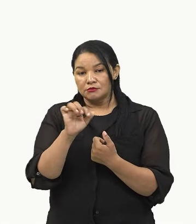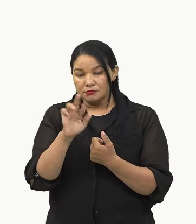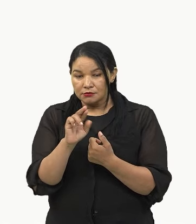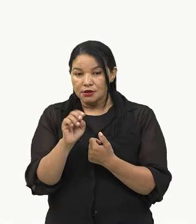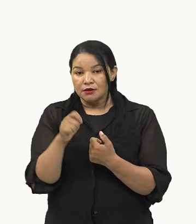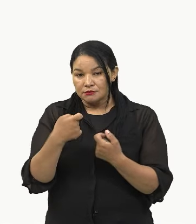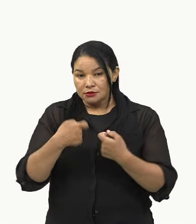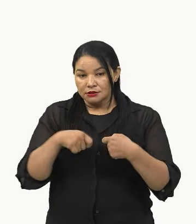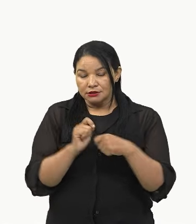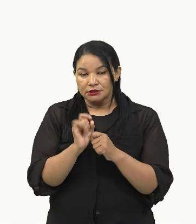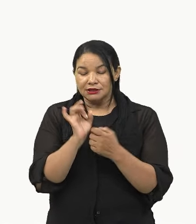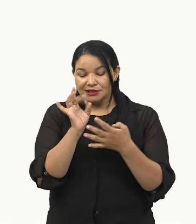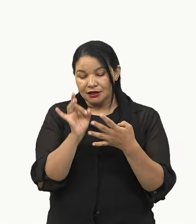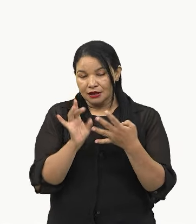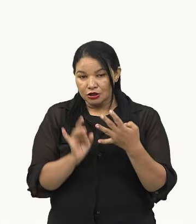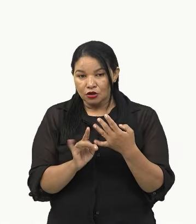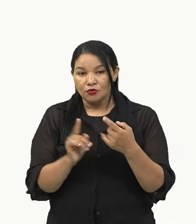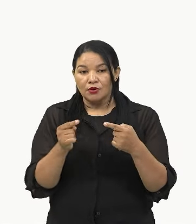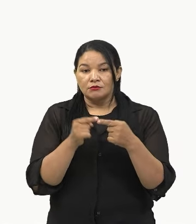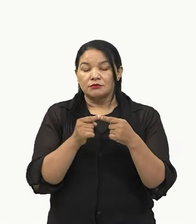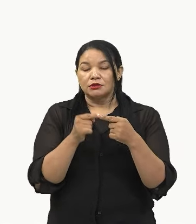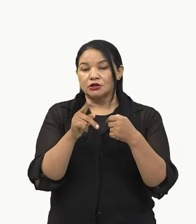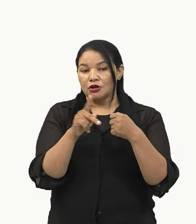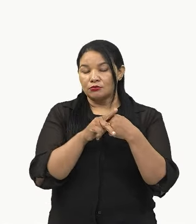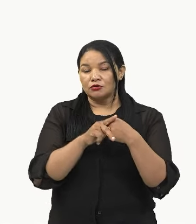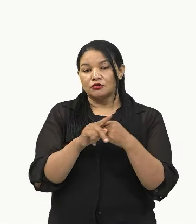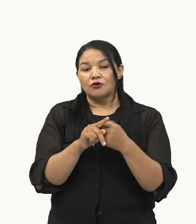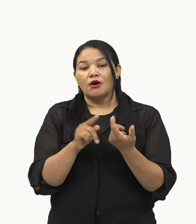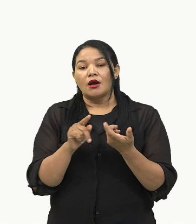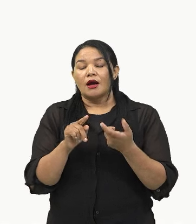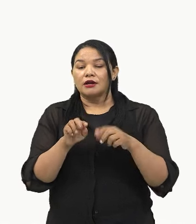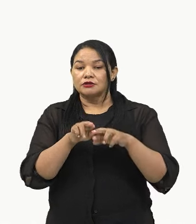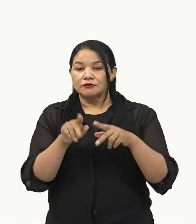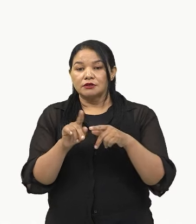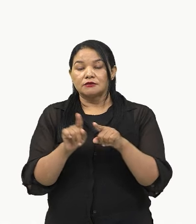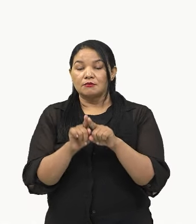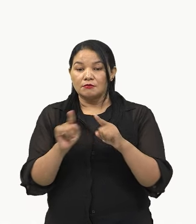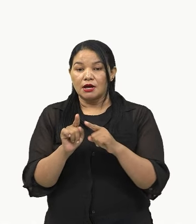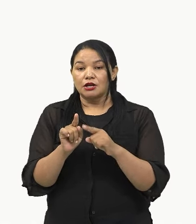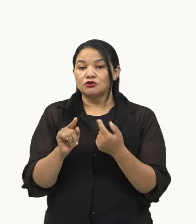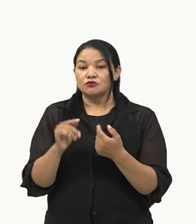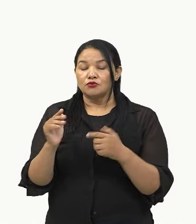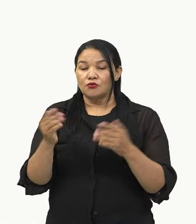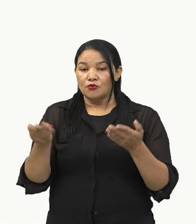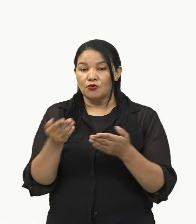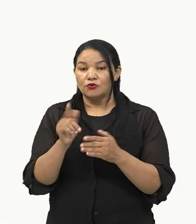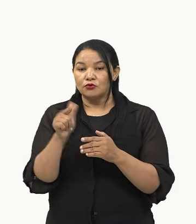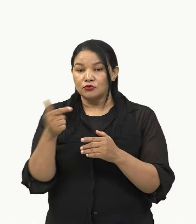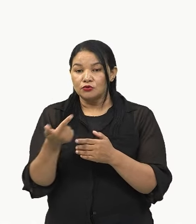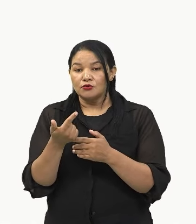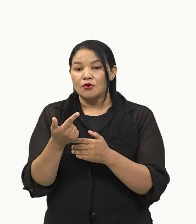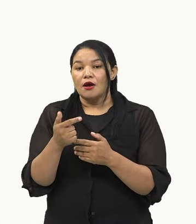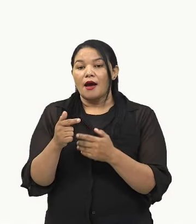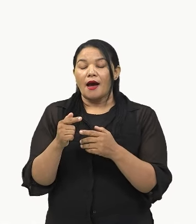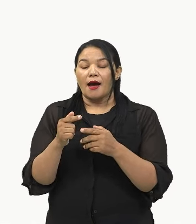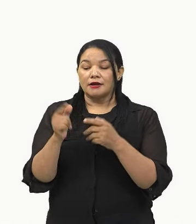Para cada pronome pessoal haverá uma diferença. No nosso particípio, ele será igual para todas as